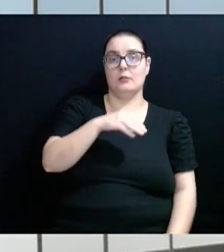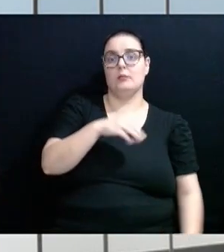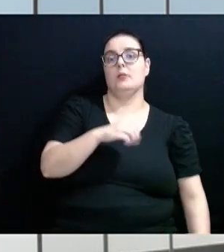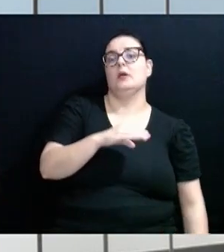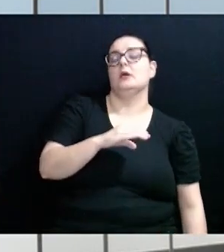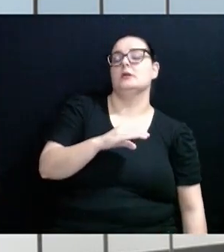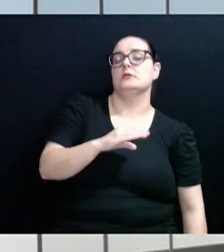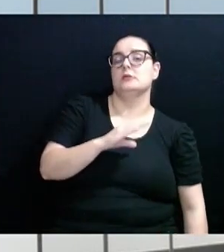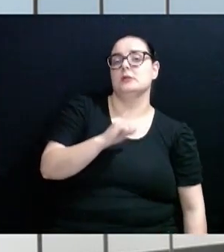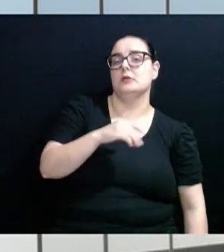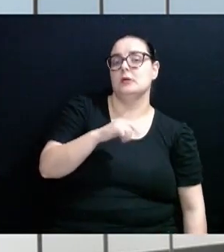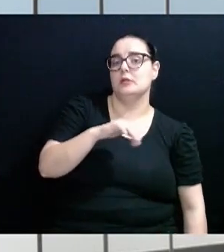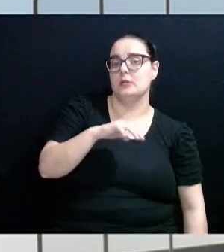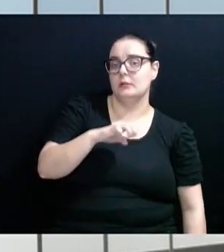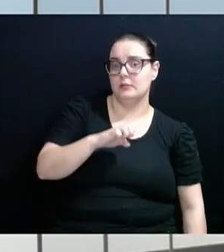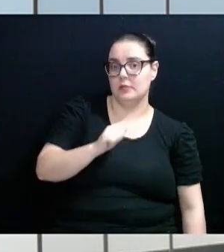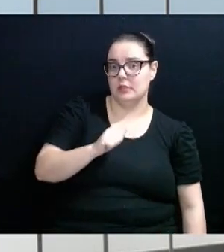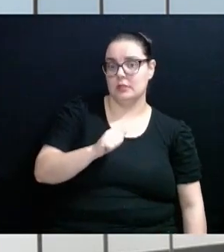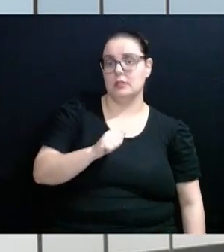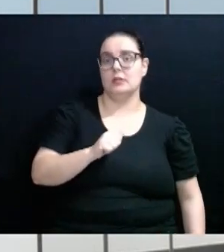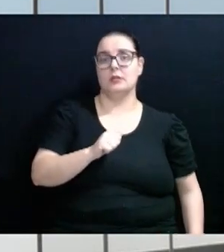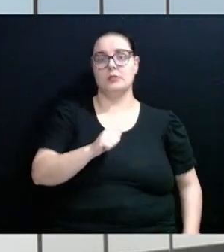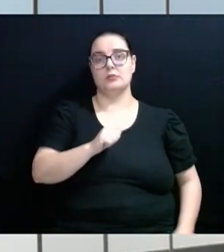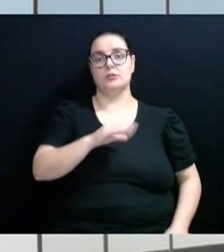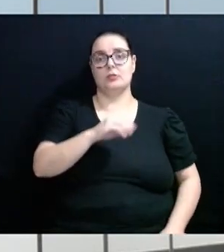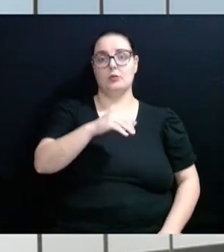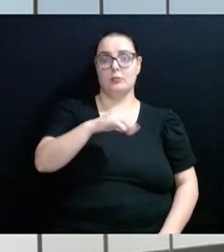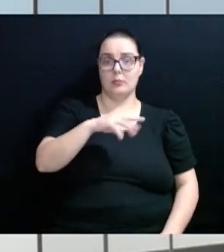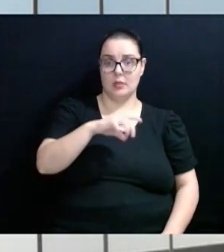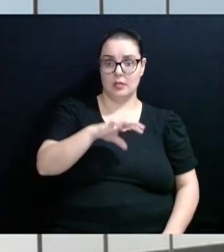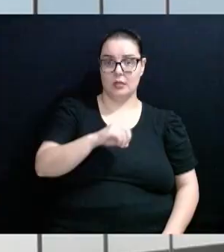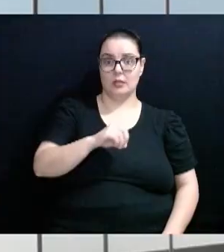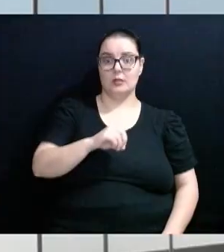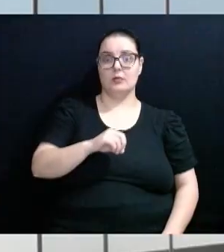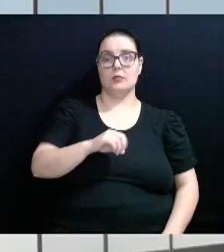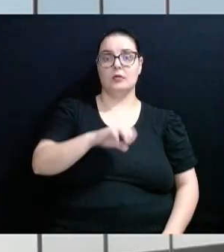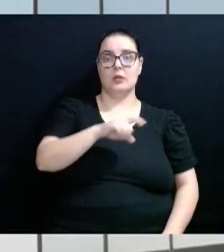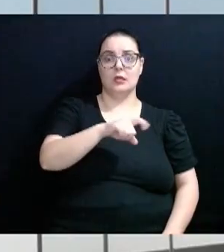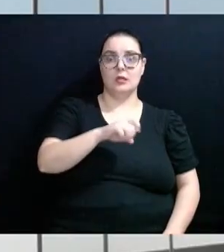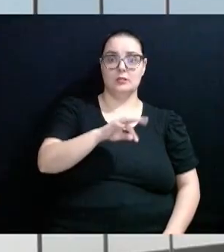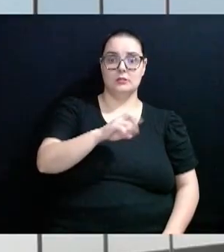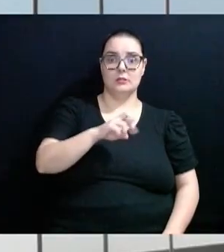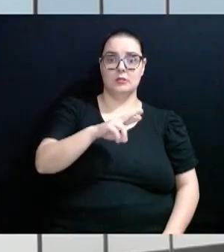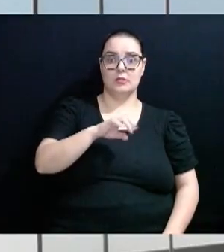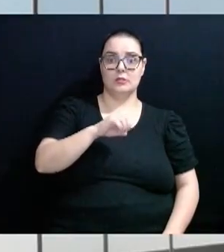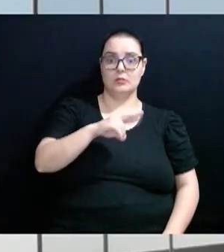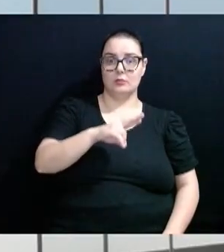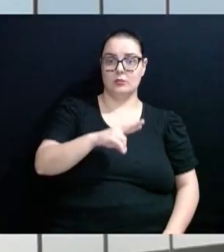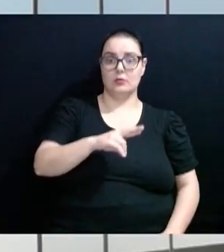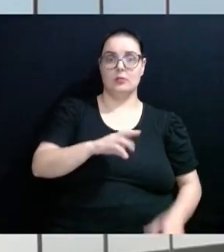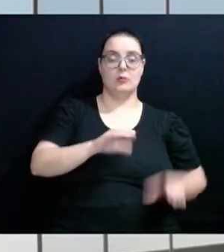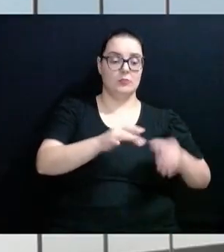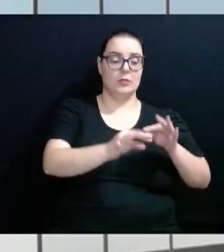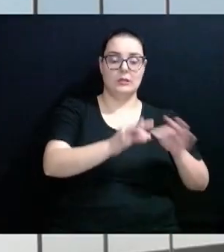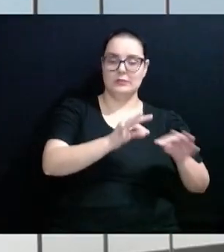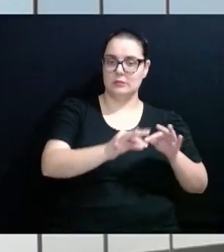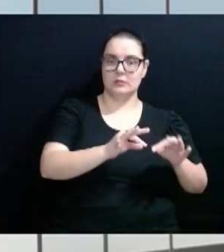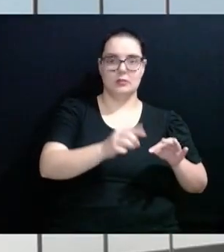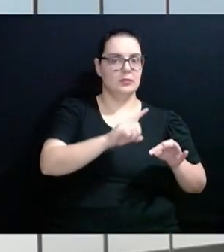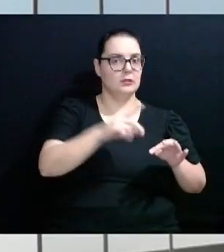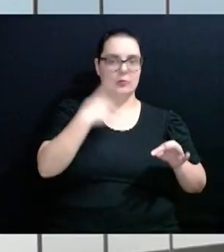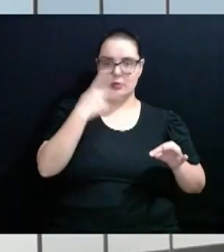Exterior, né, um órgão de muita competência técnica, né, um órgão que não é um órgão político,